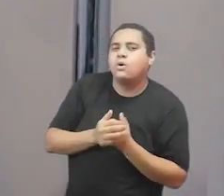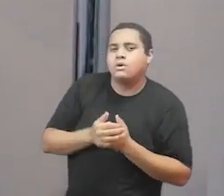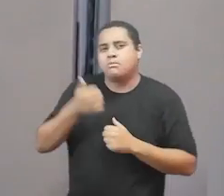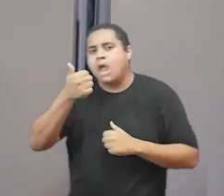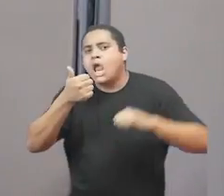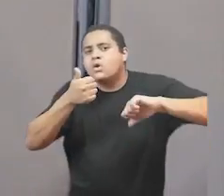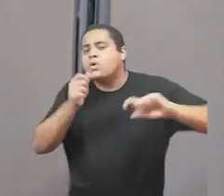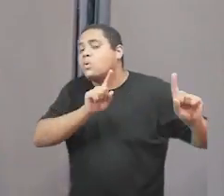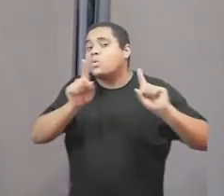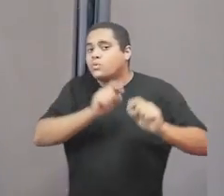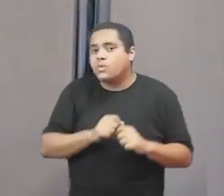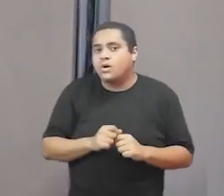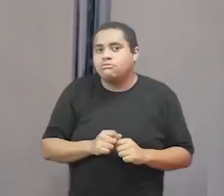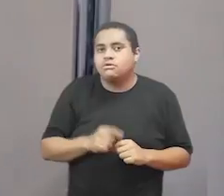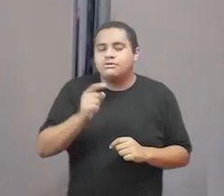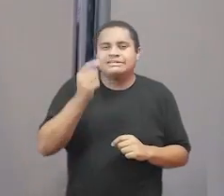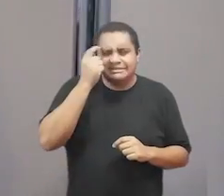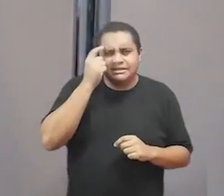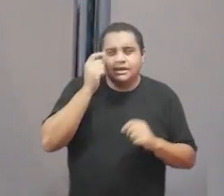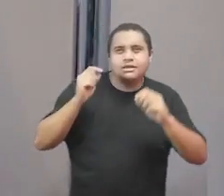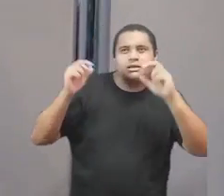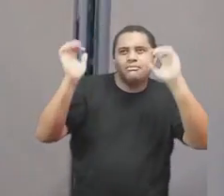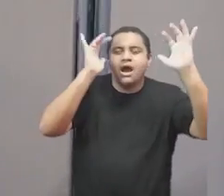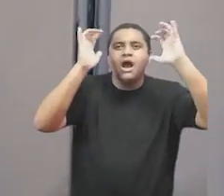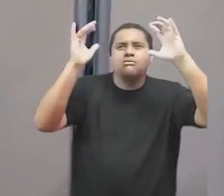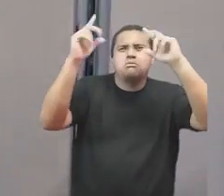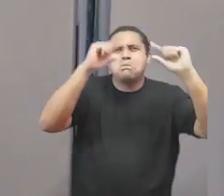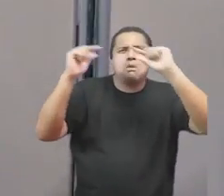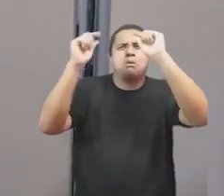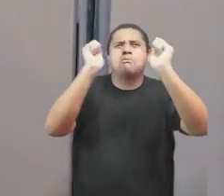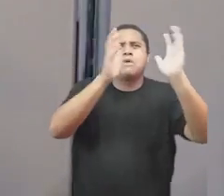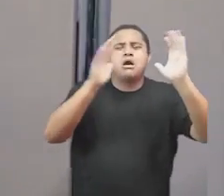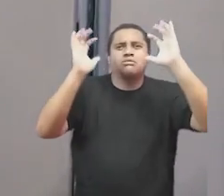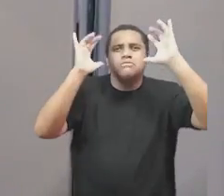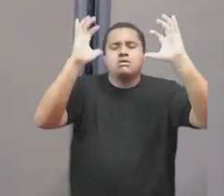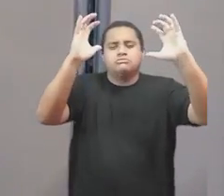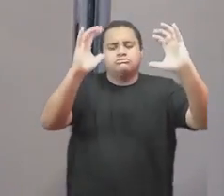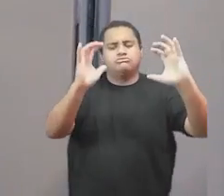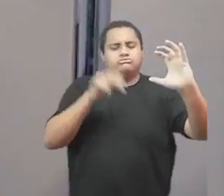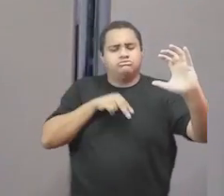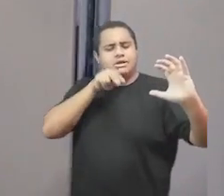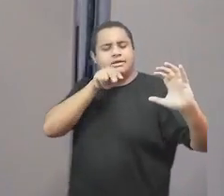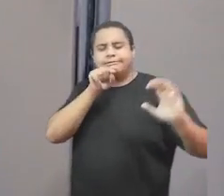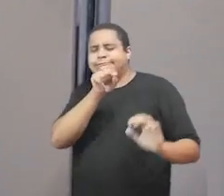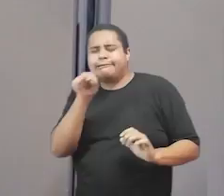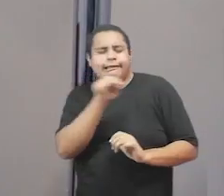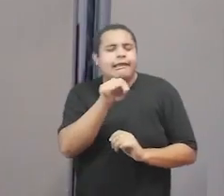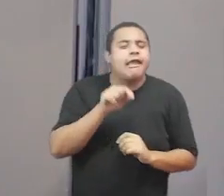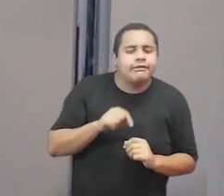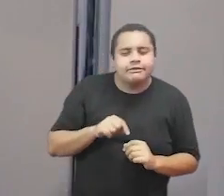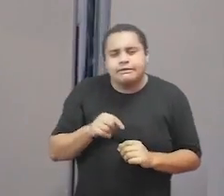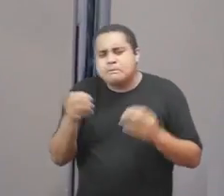tiver com conflitos mentais, se colocar acima, se imaginar acima, identificar quem está conversando, quem está